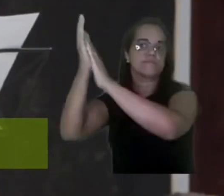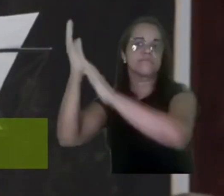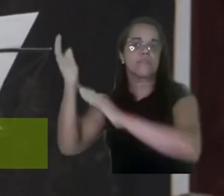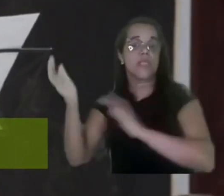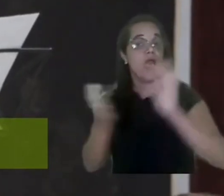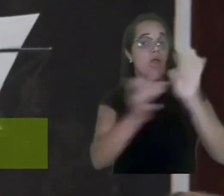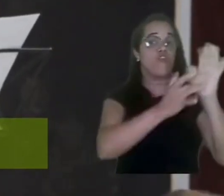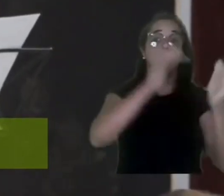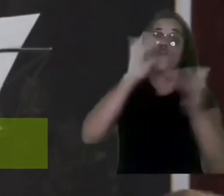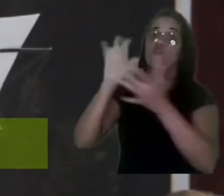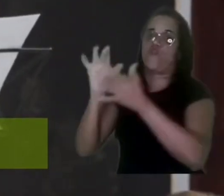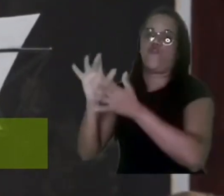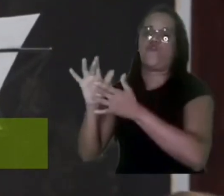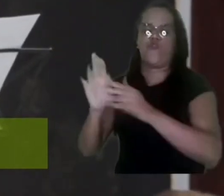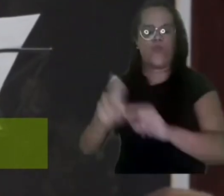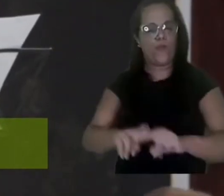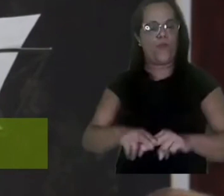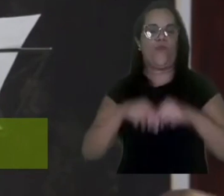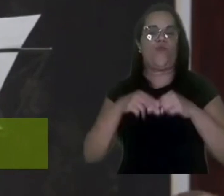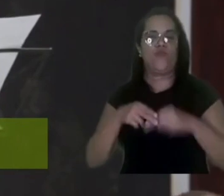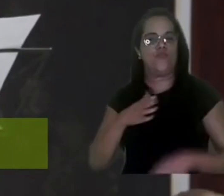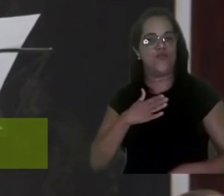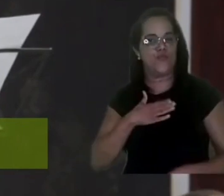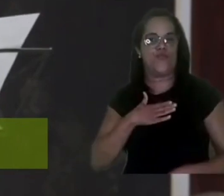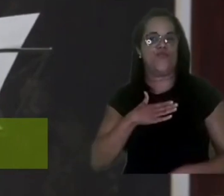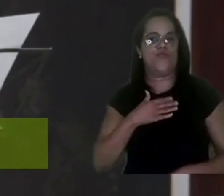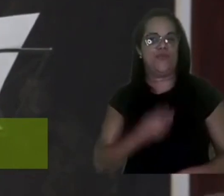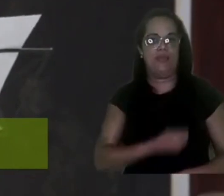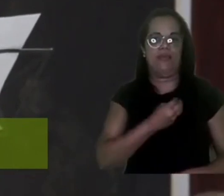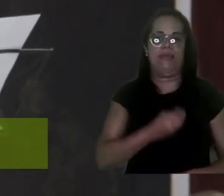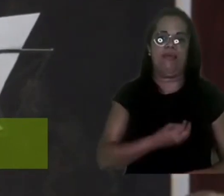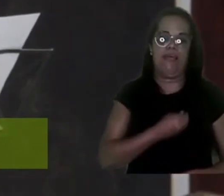Jesus Cristo é o motivo da minha